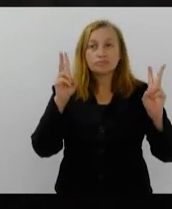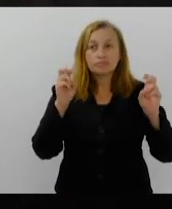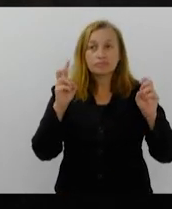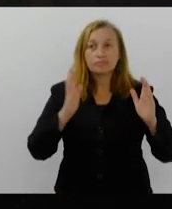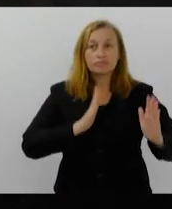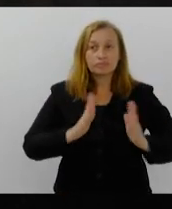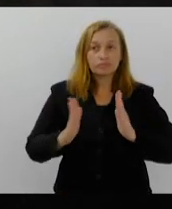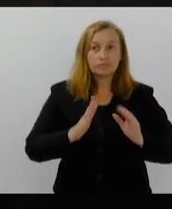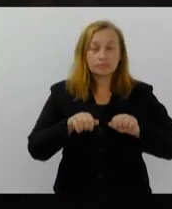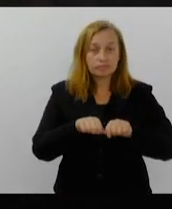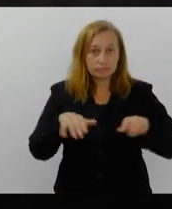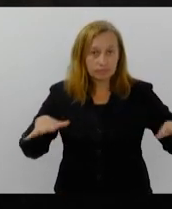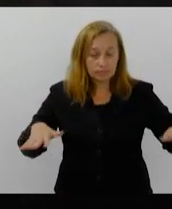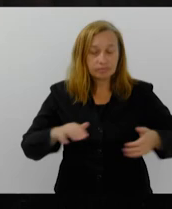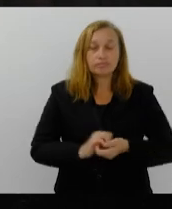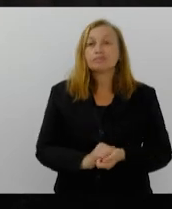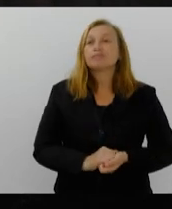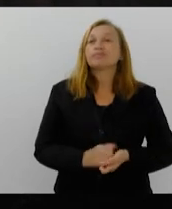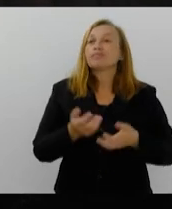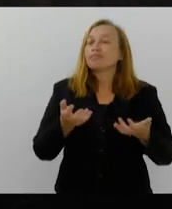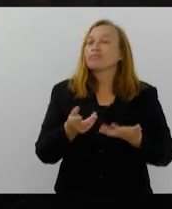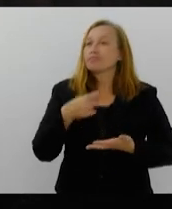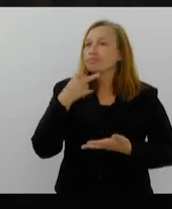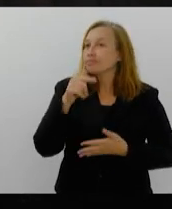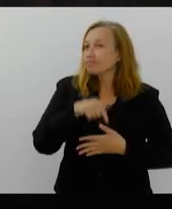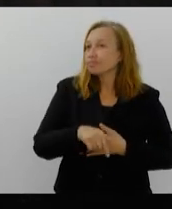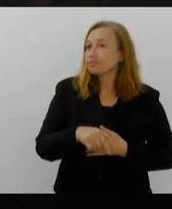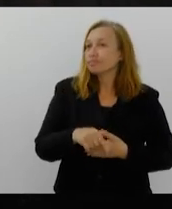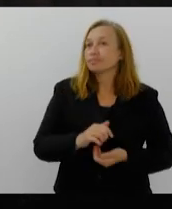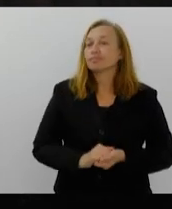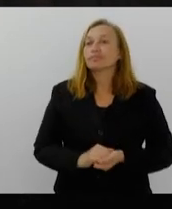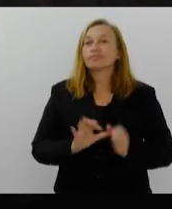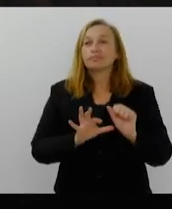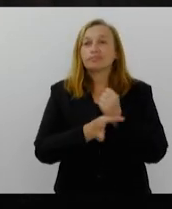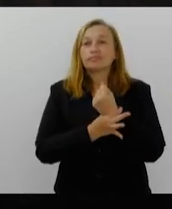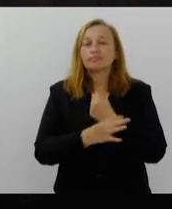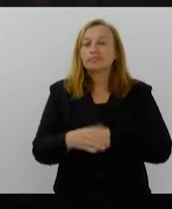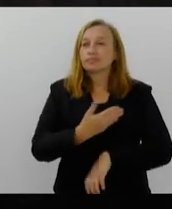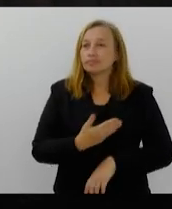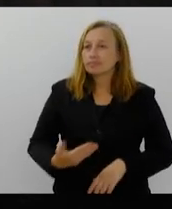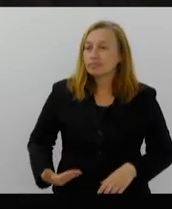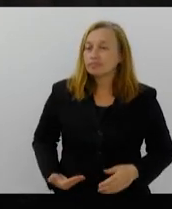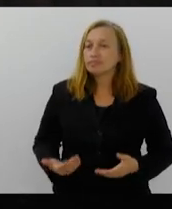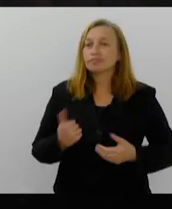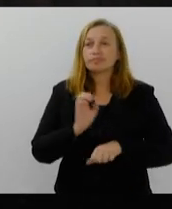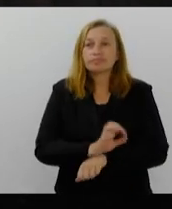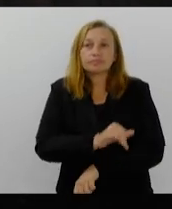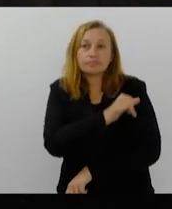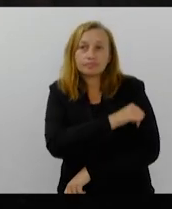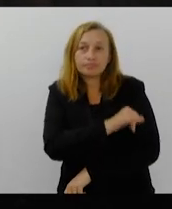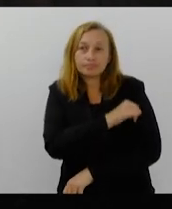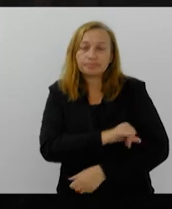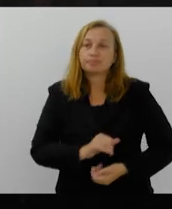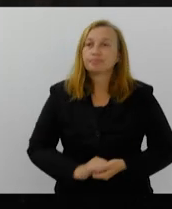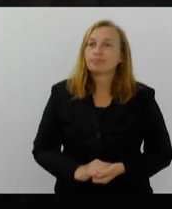da pandemia. Bom, queremos falar aqui sobre a situação da segurança pública no estado do Rio de Janeiro